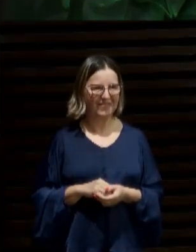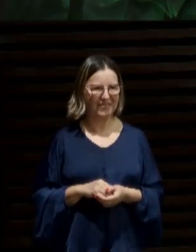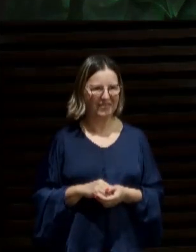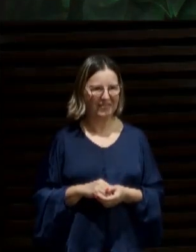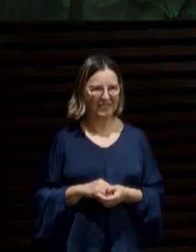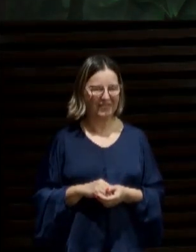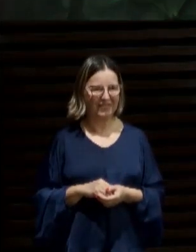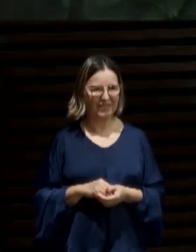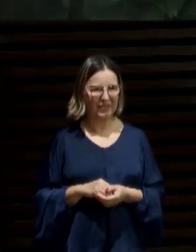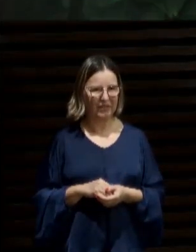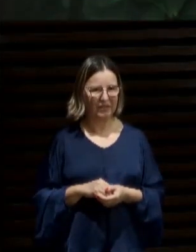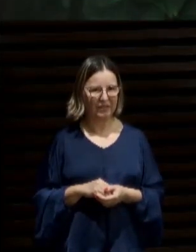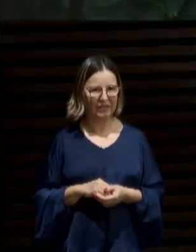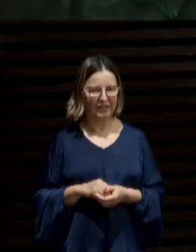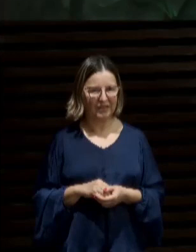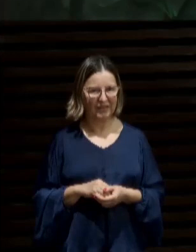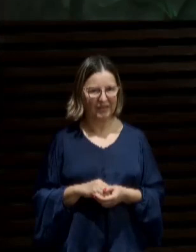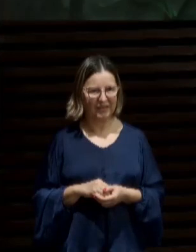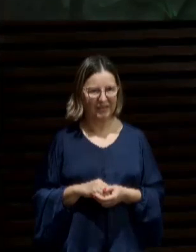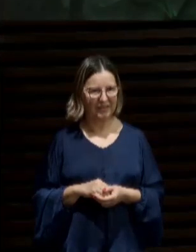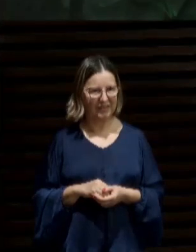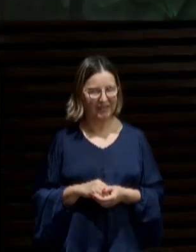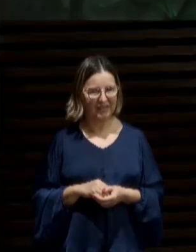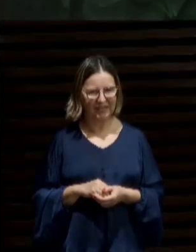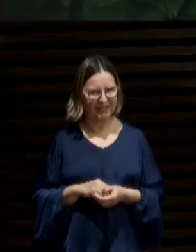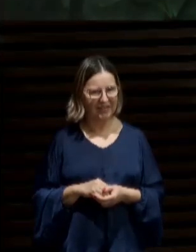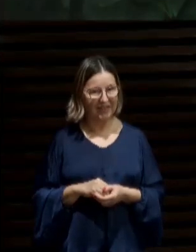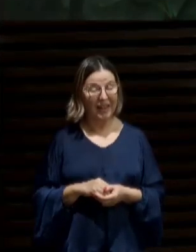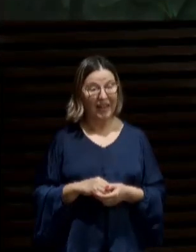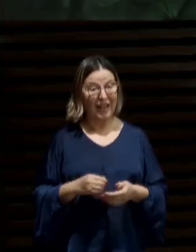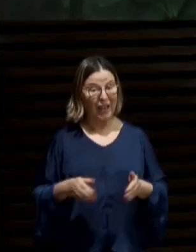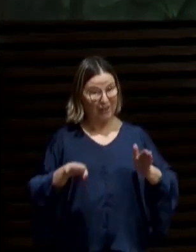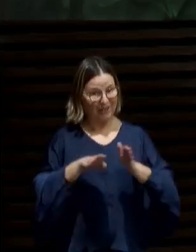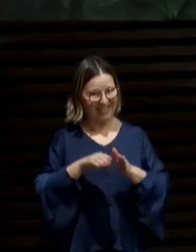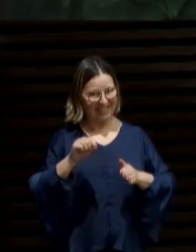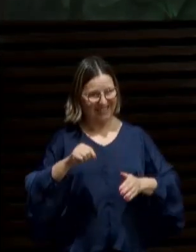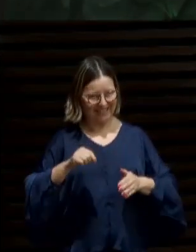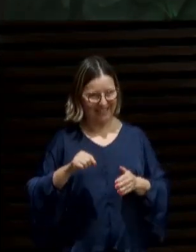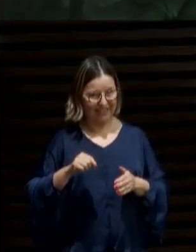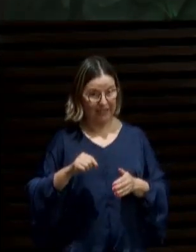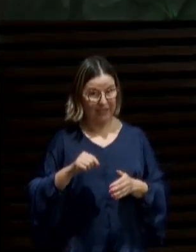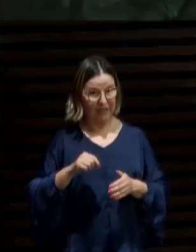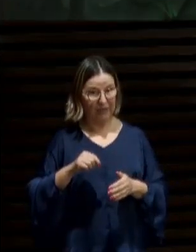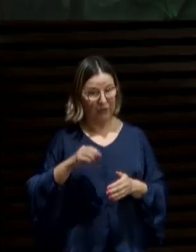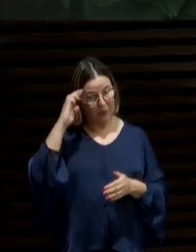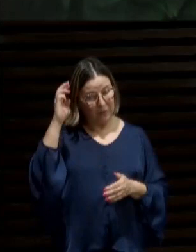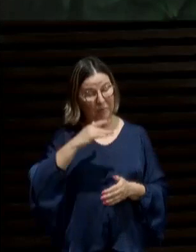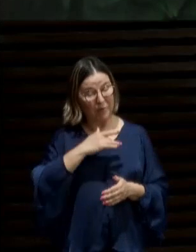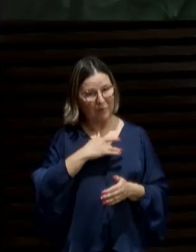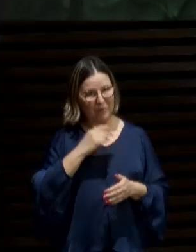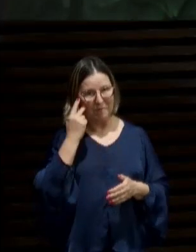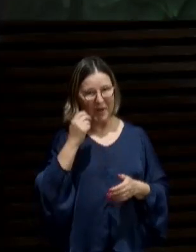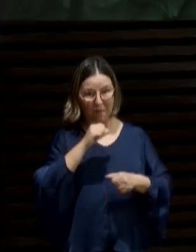Não prometo andar muito hoje, porque eu cheguei aqui e fui tocado para mudar algumas coisas, para falar